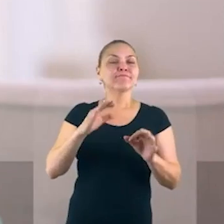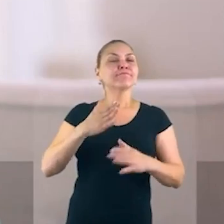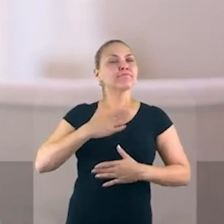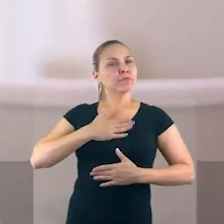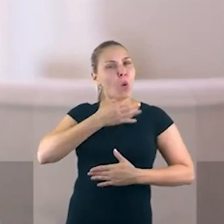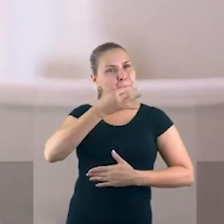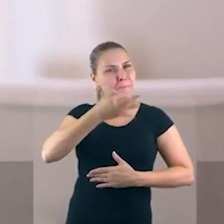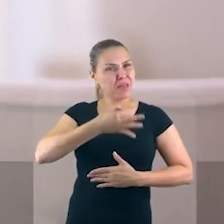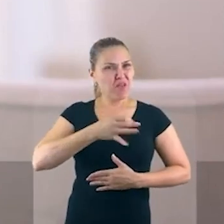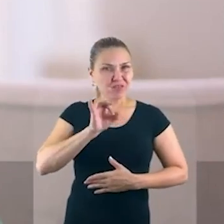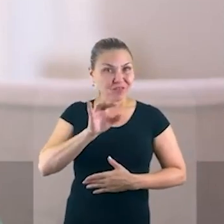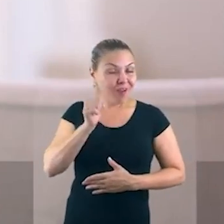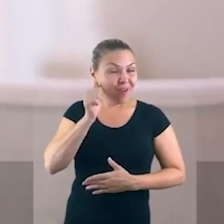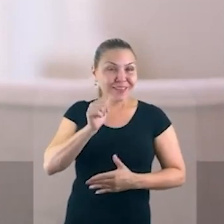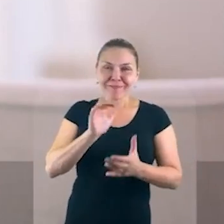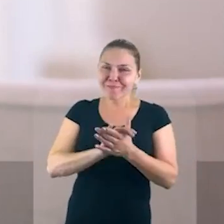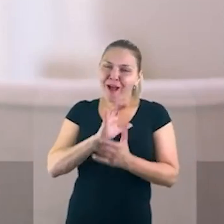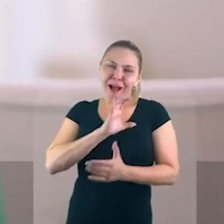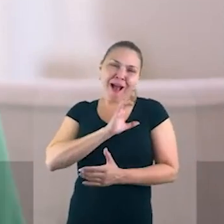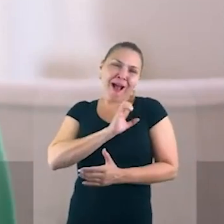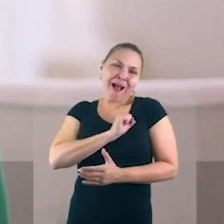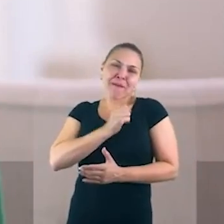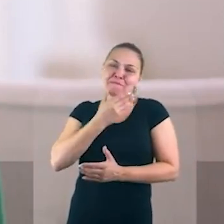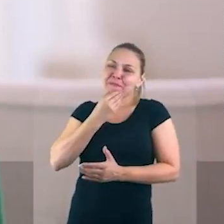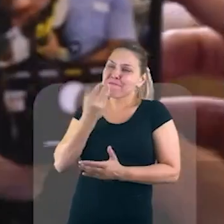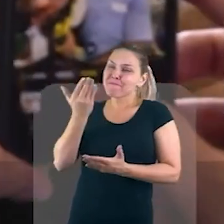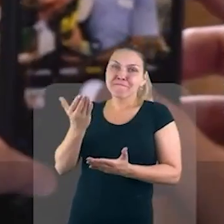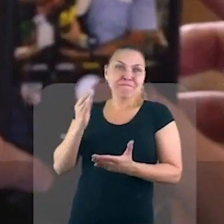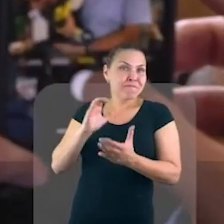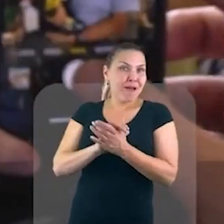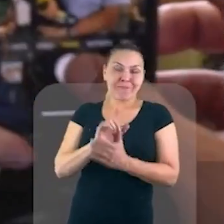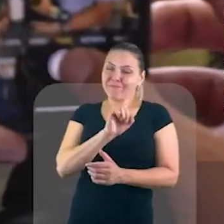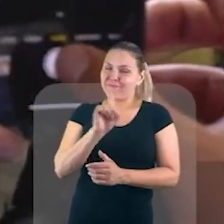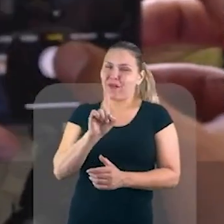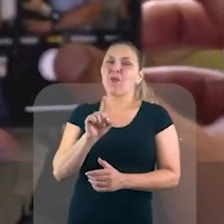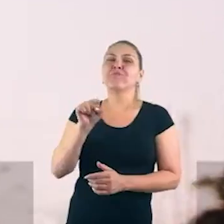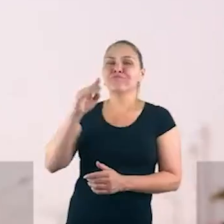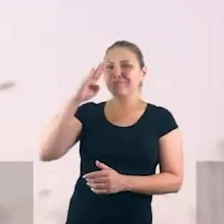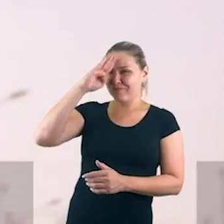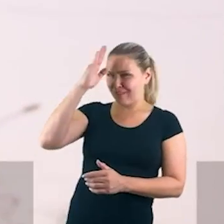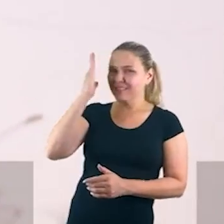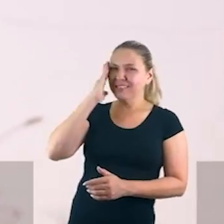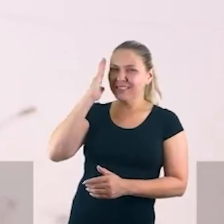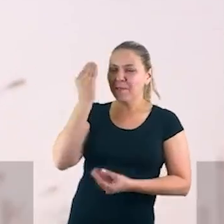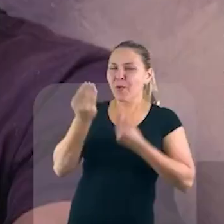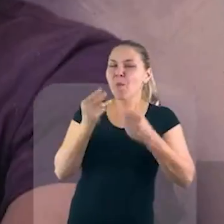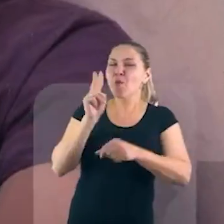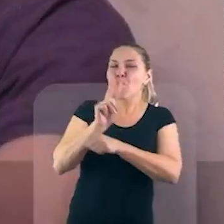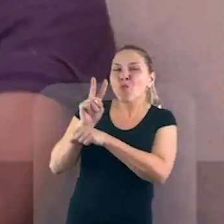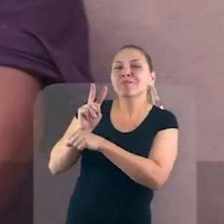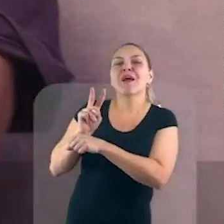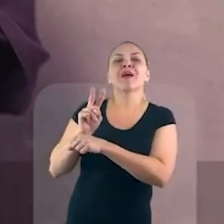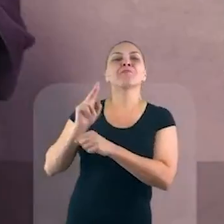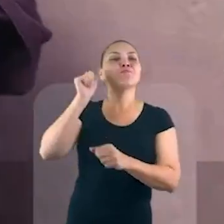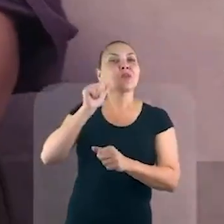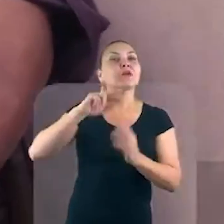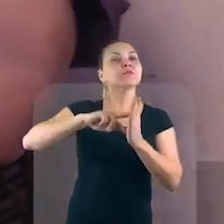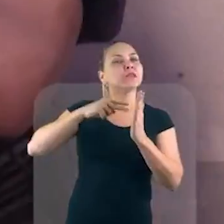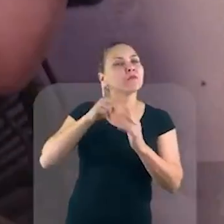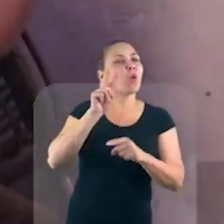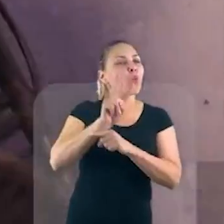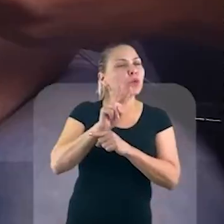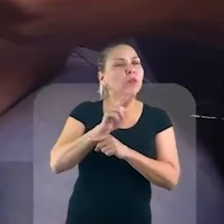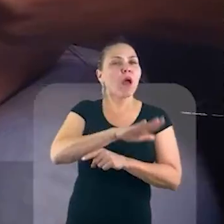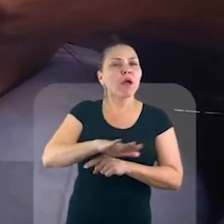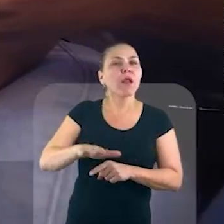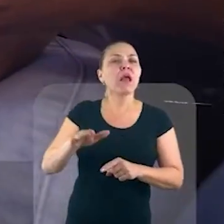meu depoimento não é só de uma esposa que ama o seu marido. O Jair sabe que cuidar da mulher é cuidar da criança